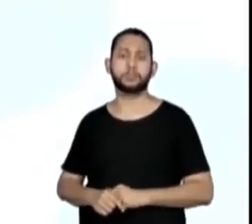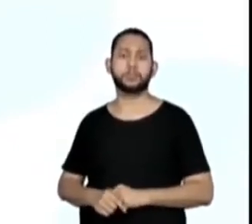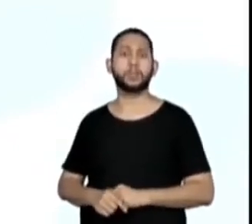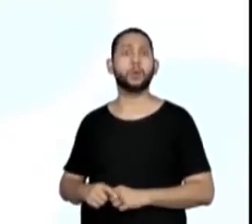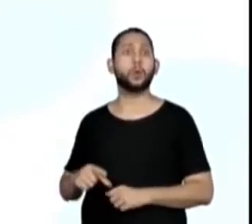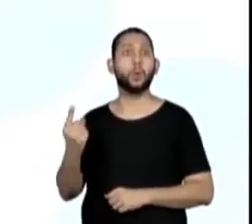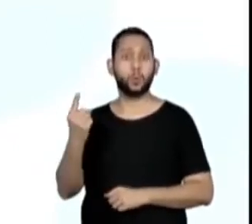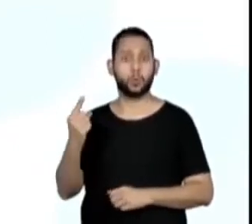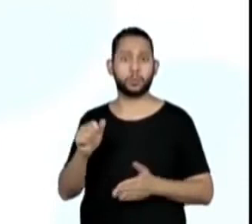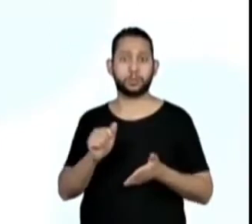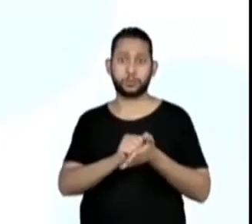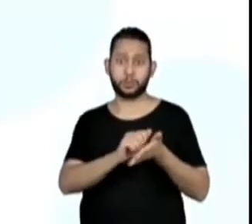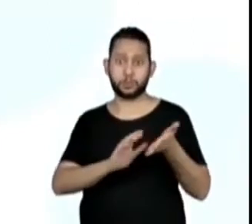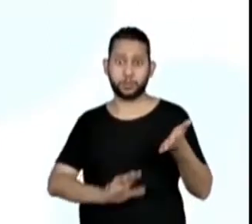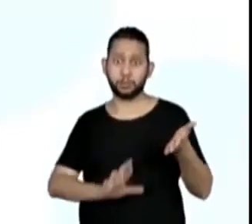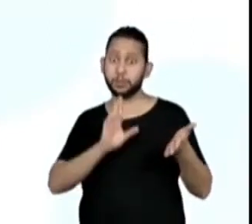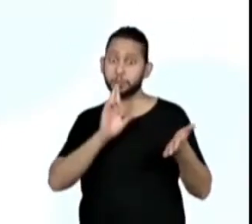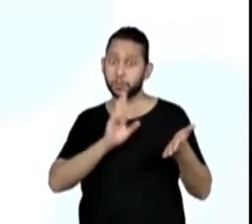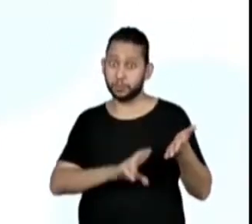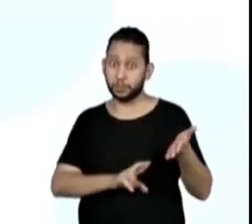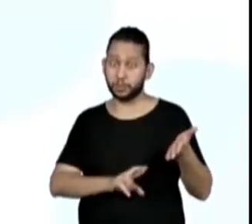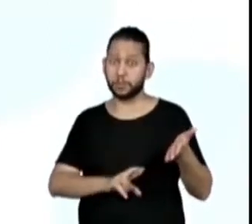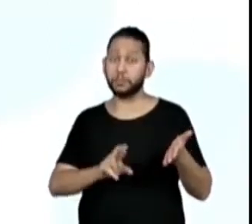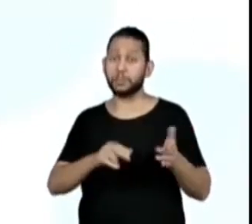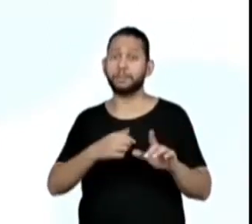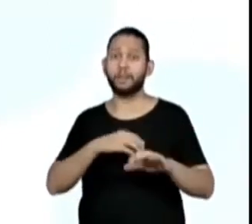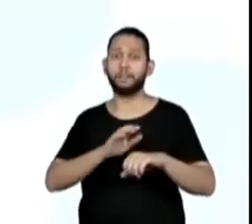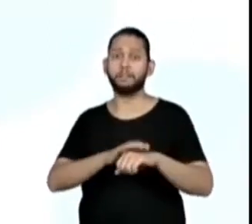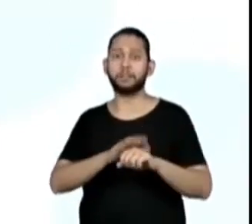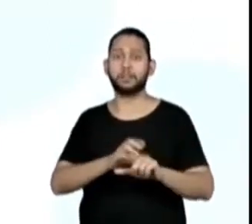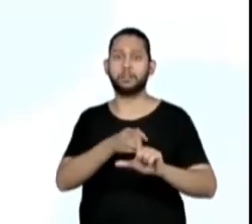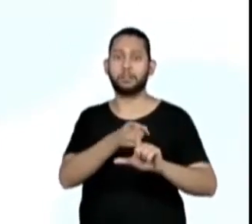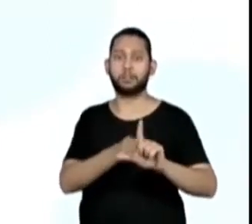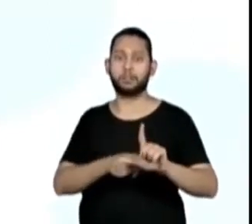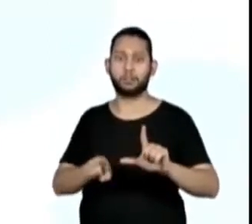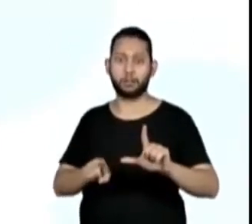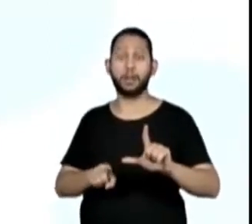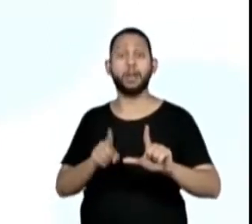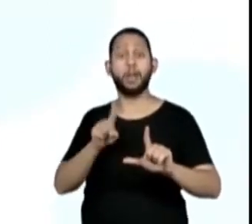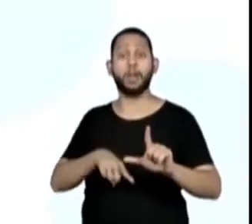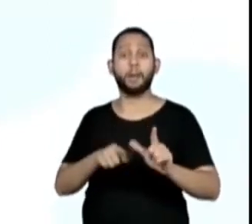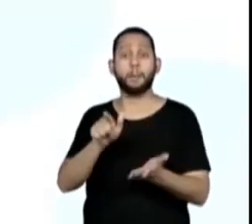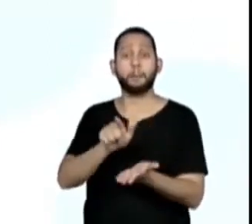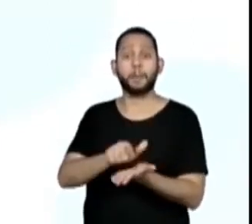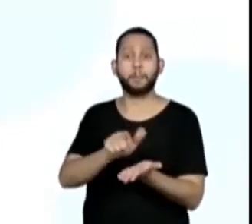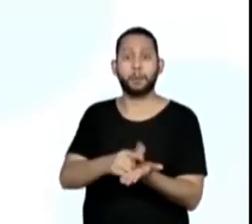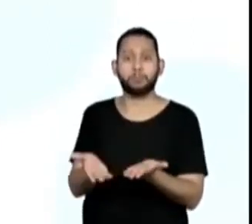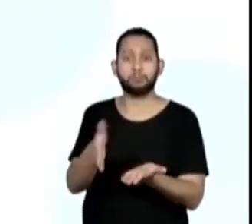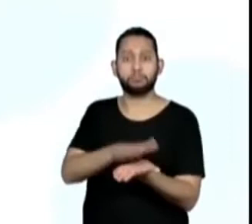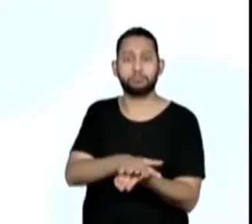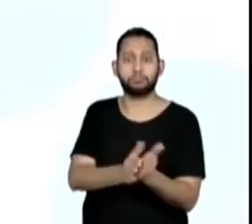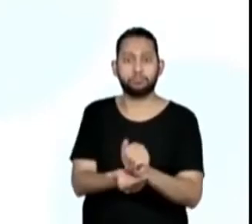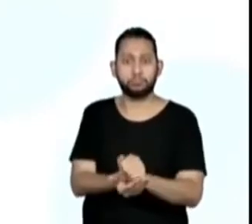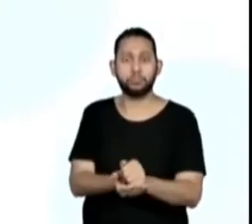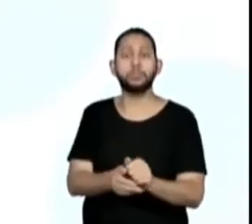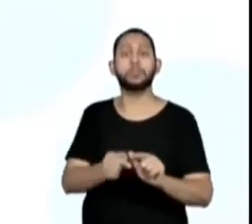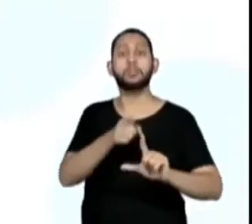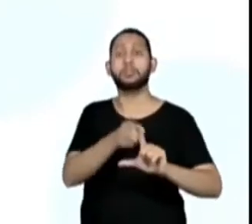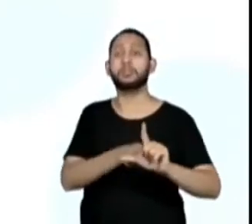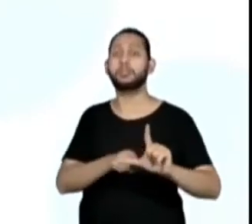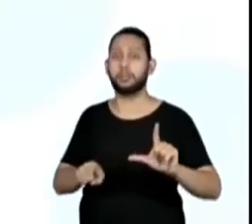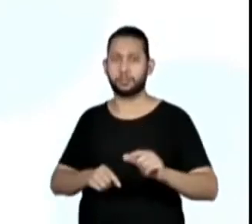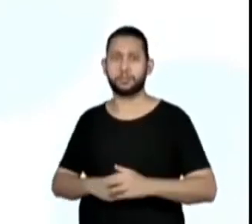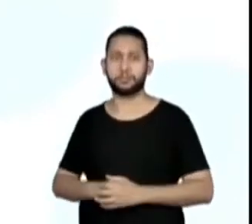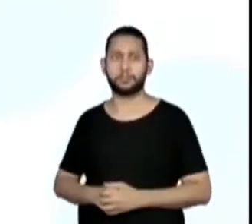Para realizar essa atividade, você construirá um ângulo reto, utilizando dobraduras, como mostra a figura abaixo. No livrinho de vocês está assim,